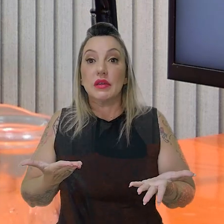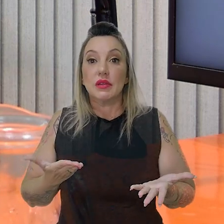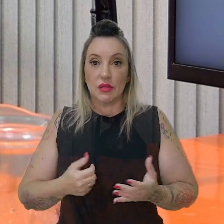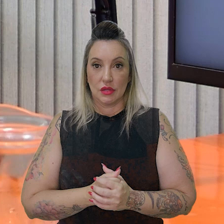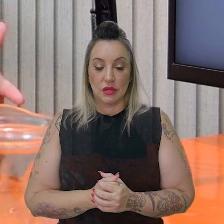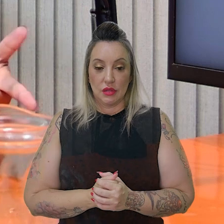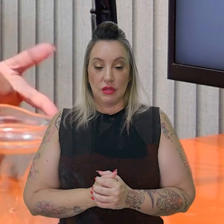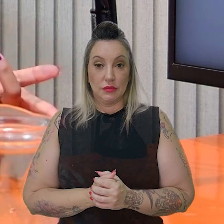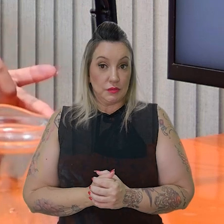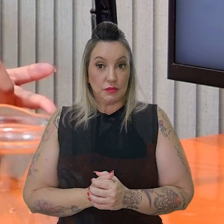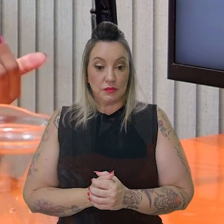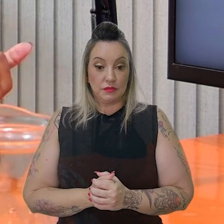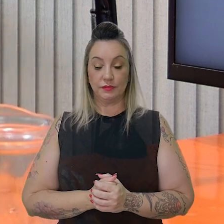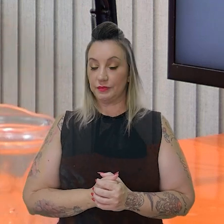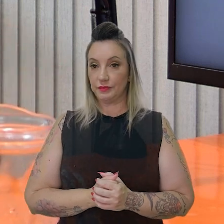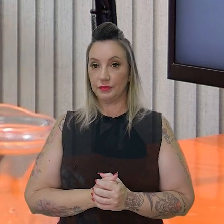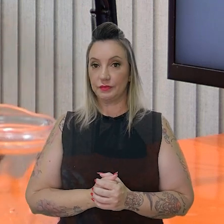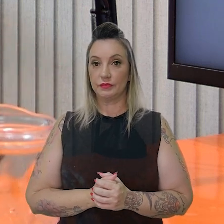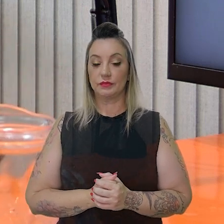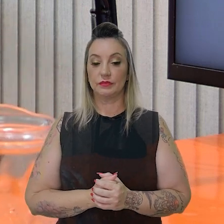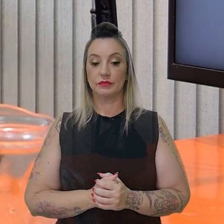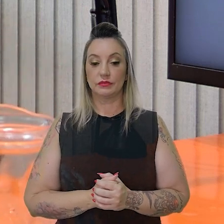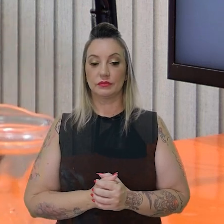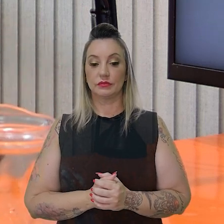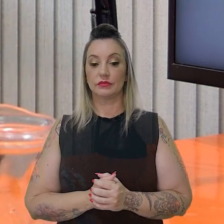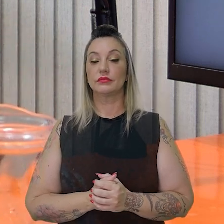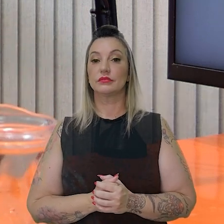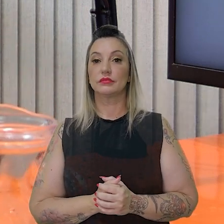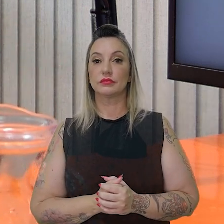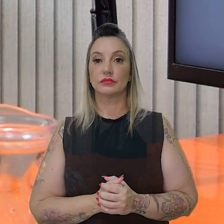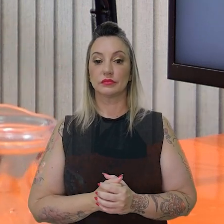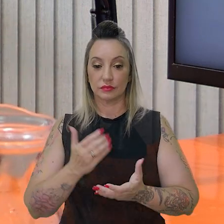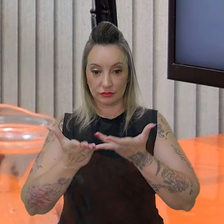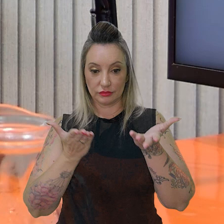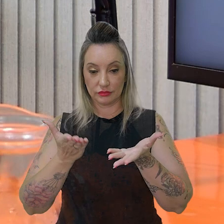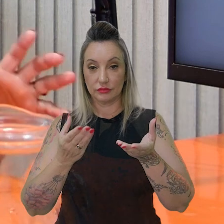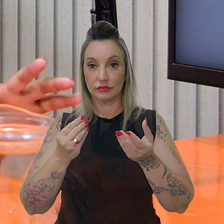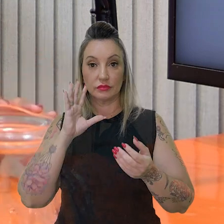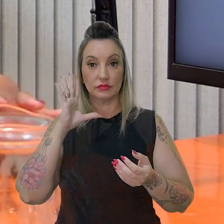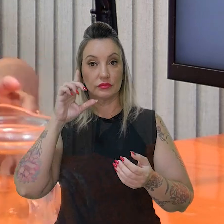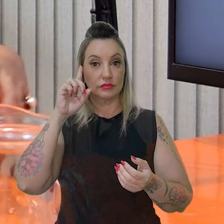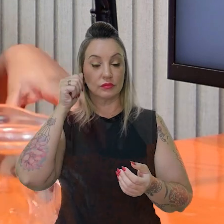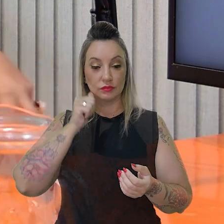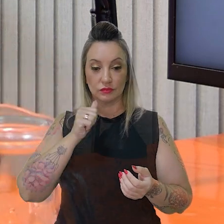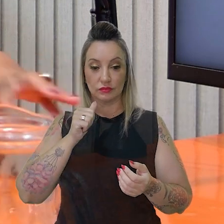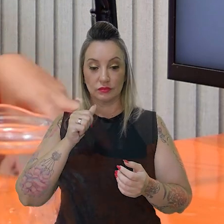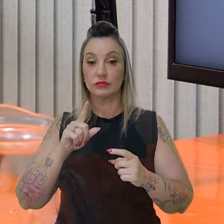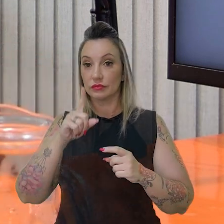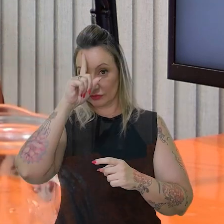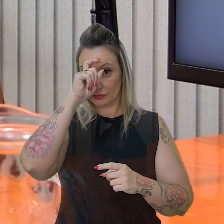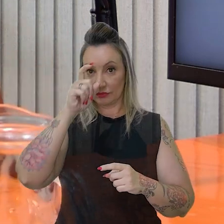deu o gás que a a arte terapeuta ia fazer uma ação dia das mulheres na clínica